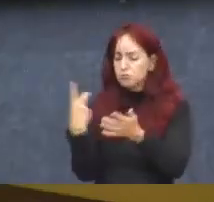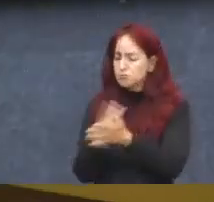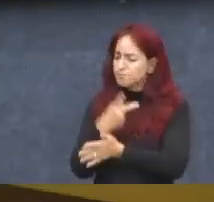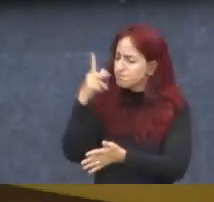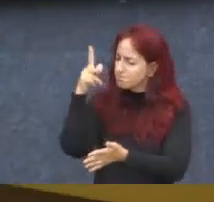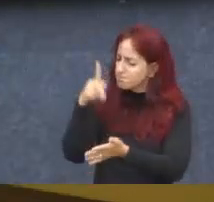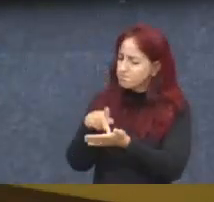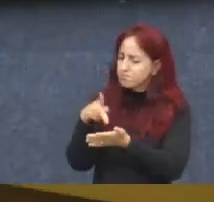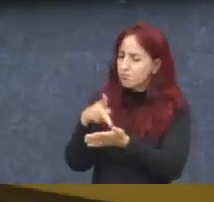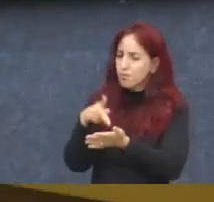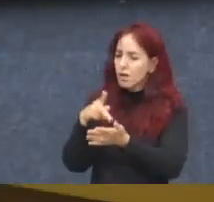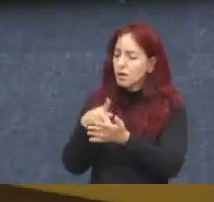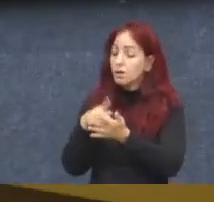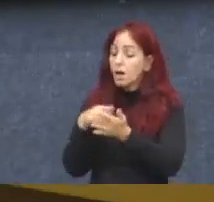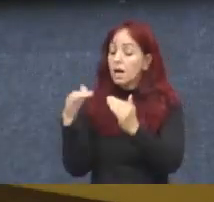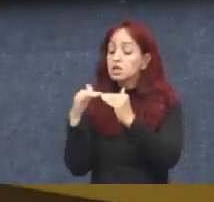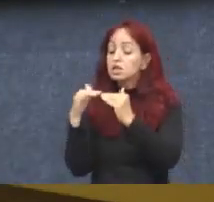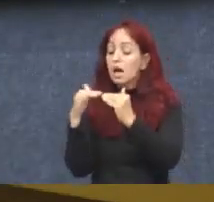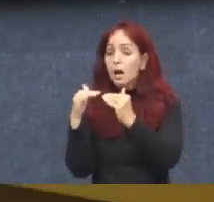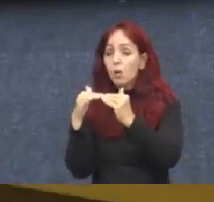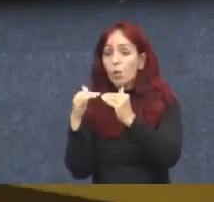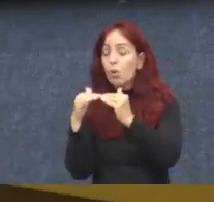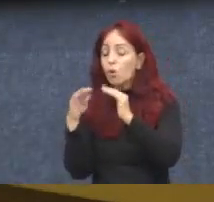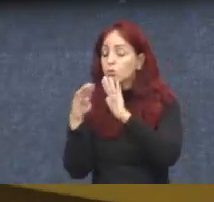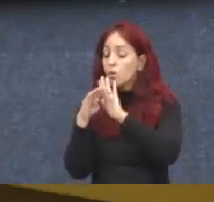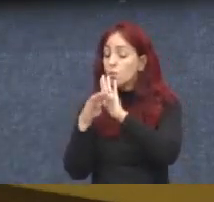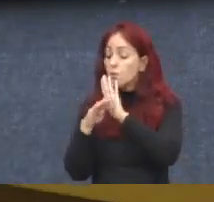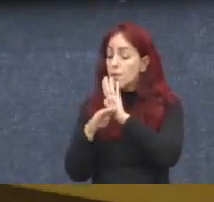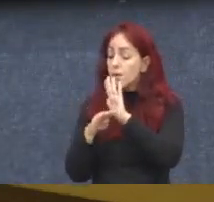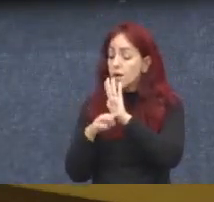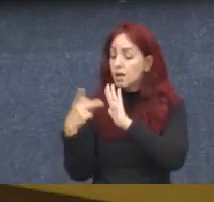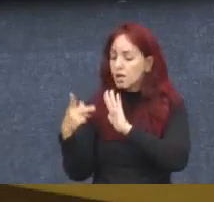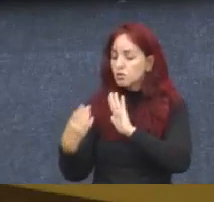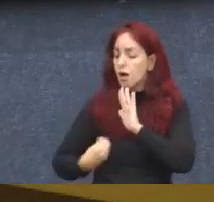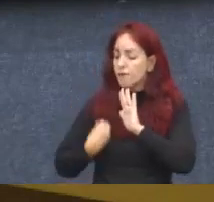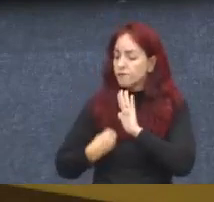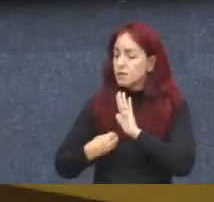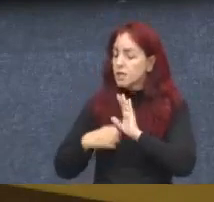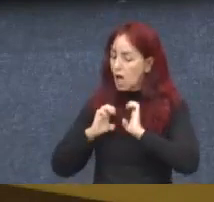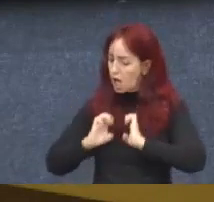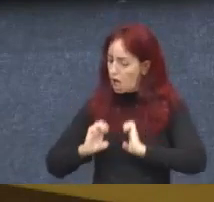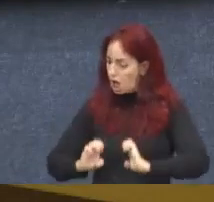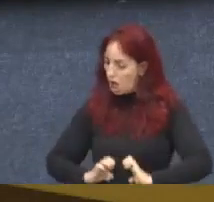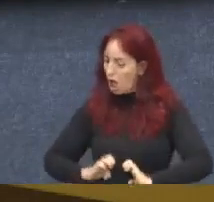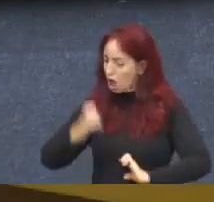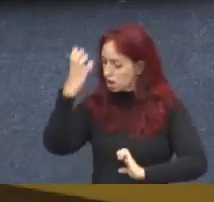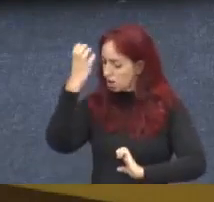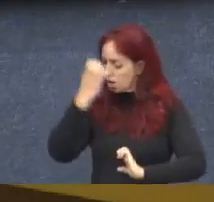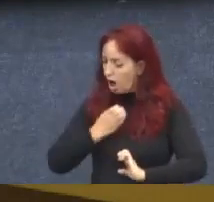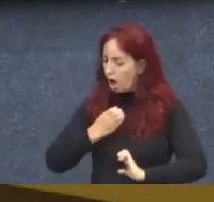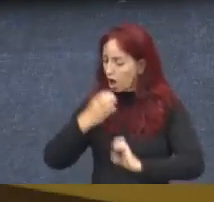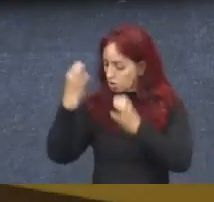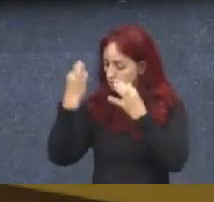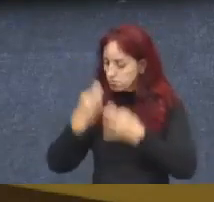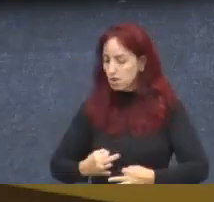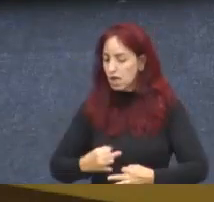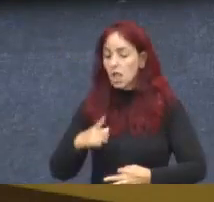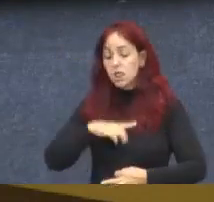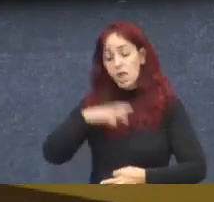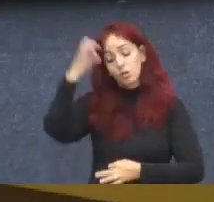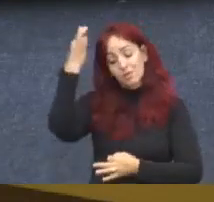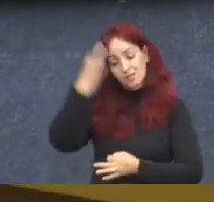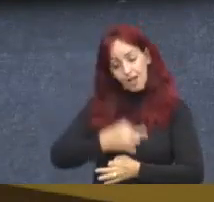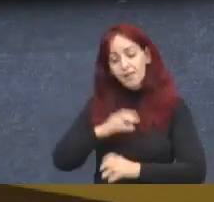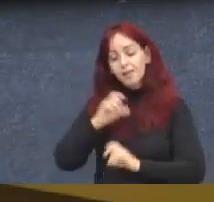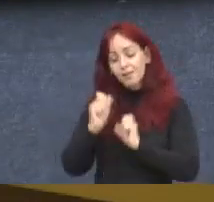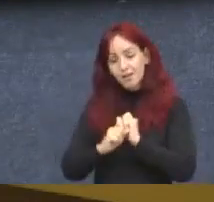acordo com os princípios que sempre pautaram a sua vida, ética, caráter e honestidade. Tenho certeza que